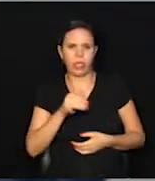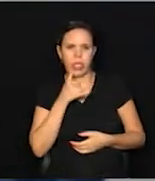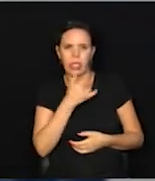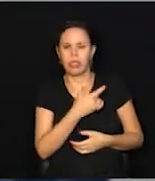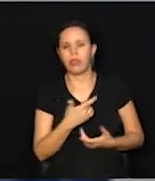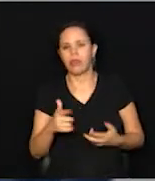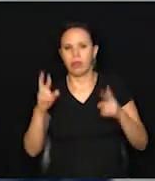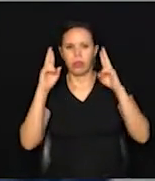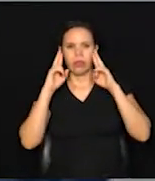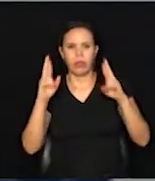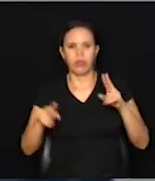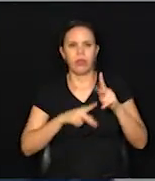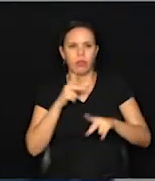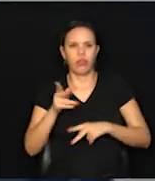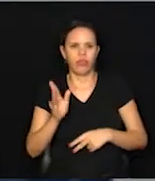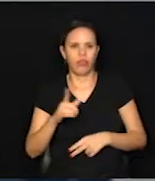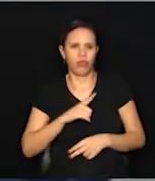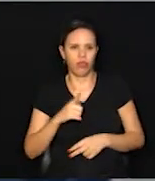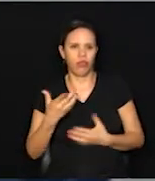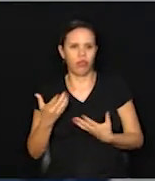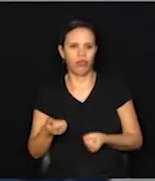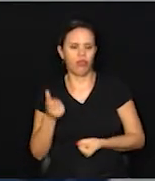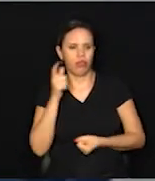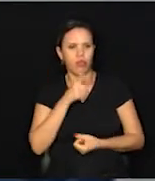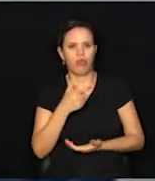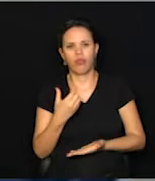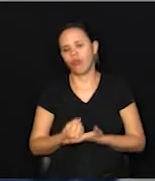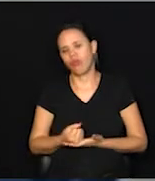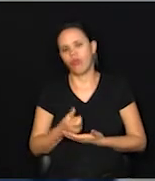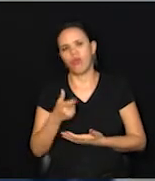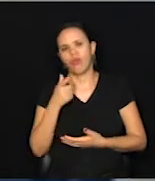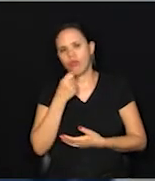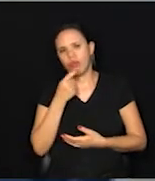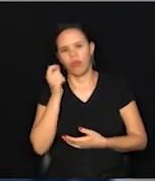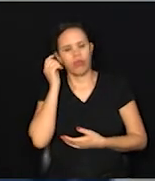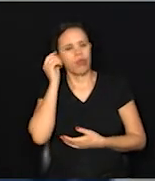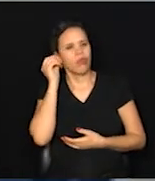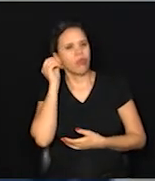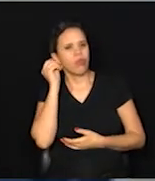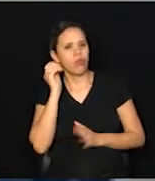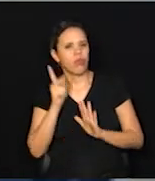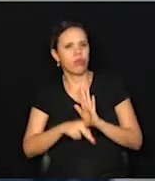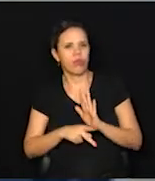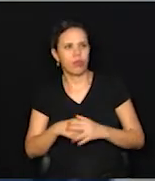respeitar as pessoas que já tinham adquirido esse remédio no planejamento, já